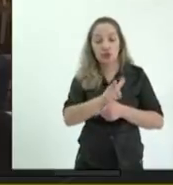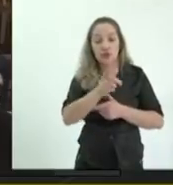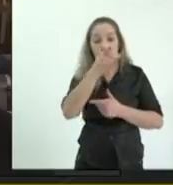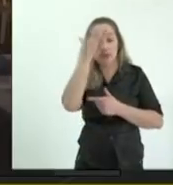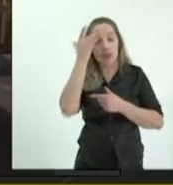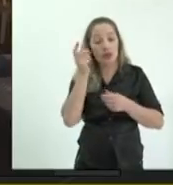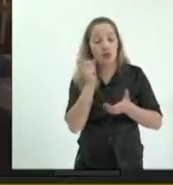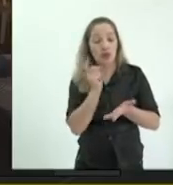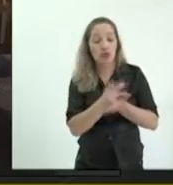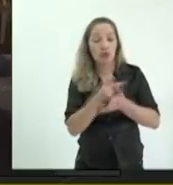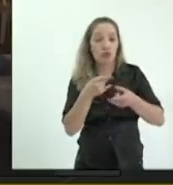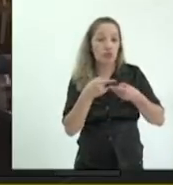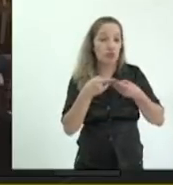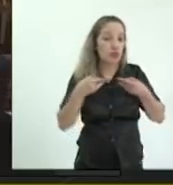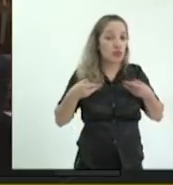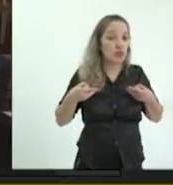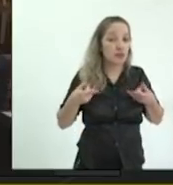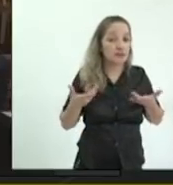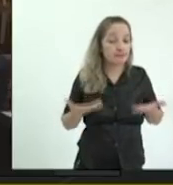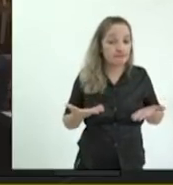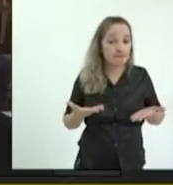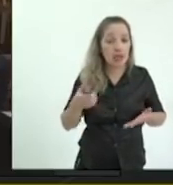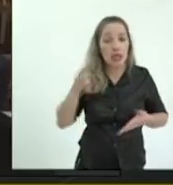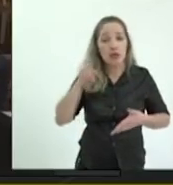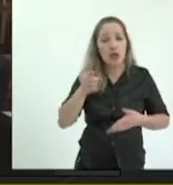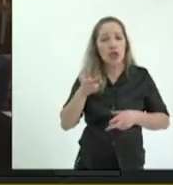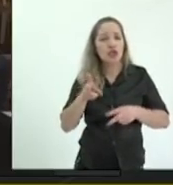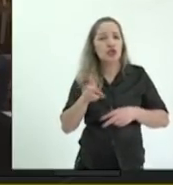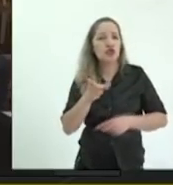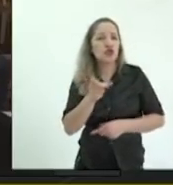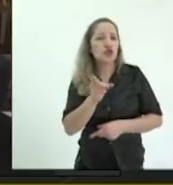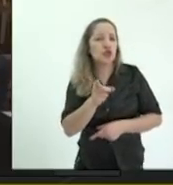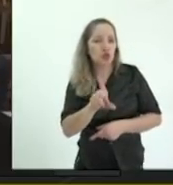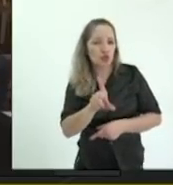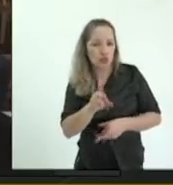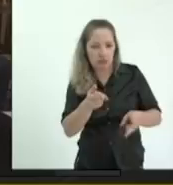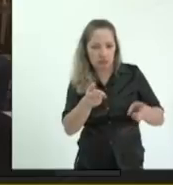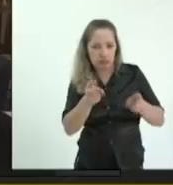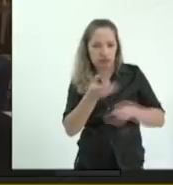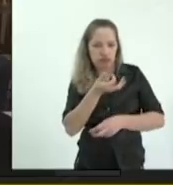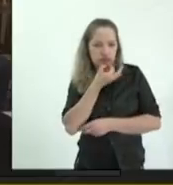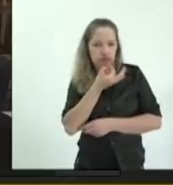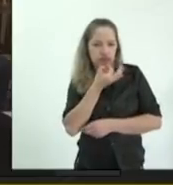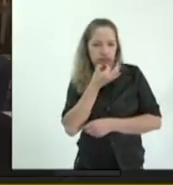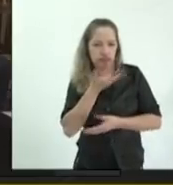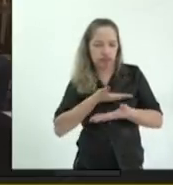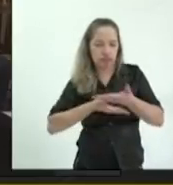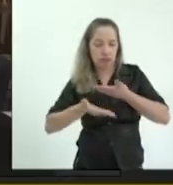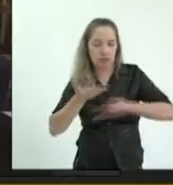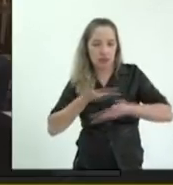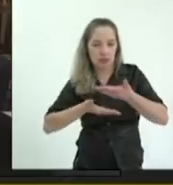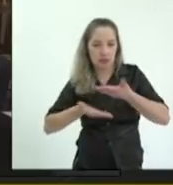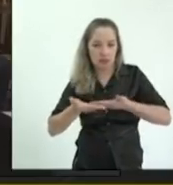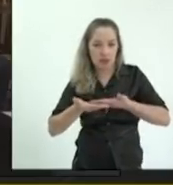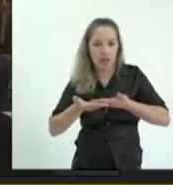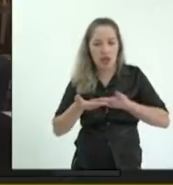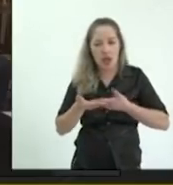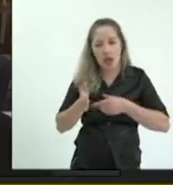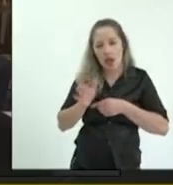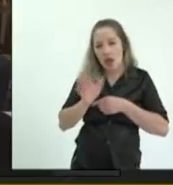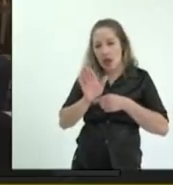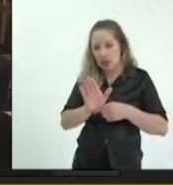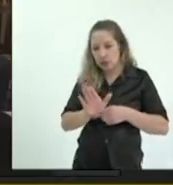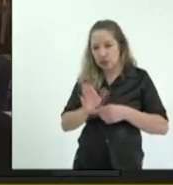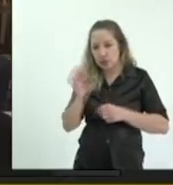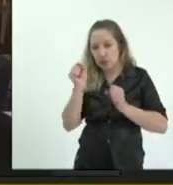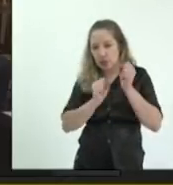viagem. Queria que você trouxesse aí a tua visão em relação a isso. Você acha que realmente essa medida ela ajudou muito as companhias aéreas, mas